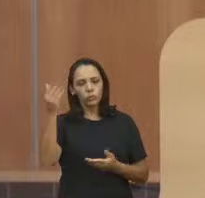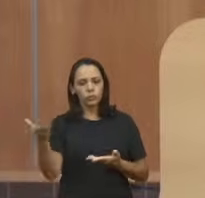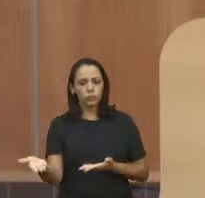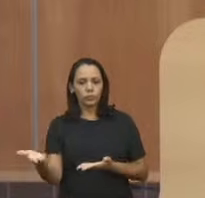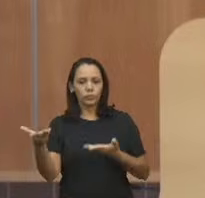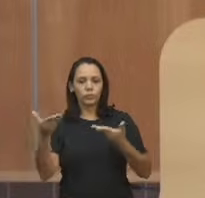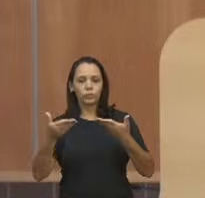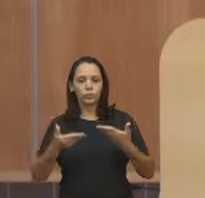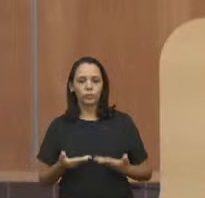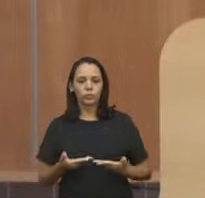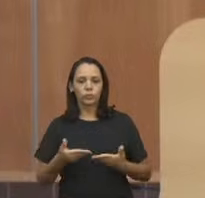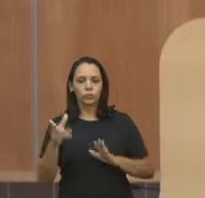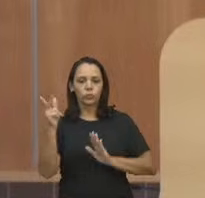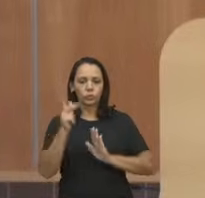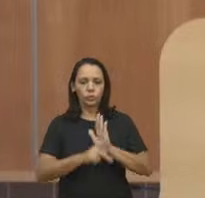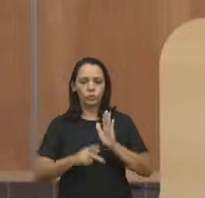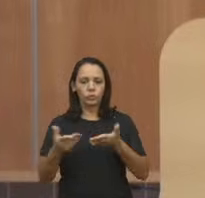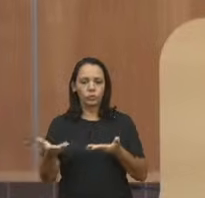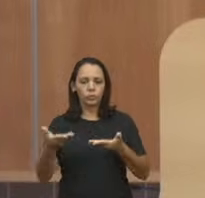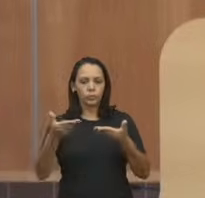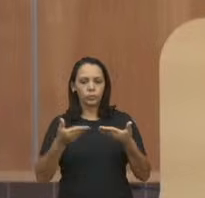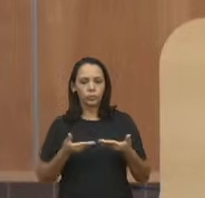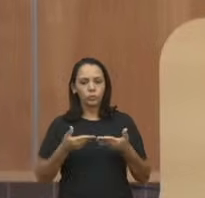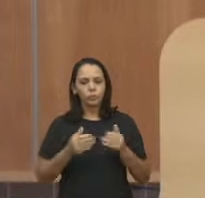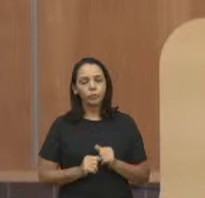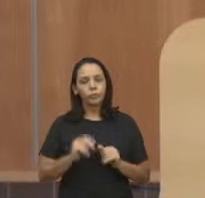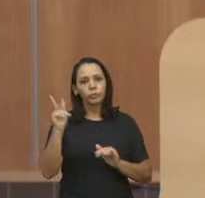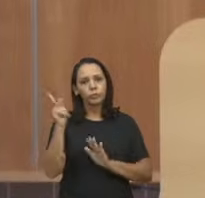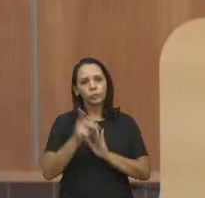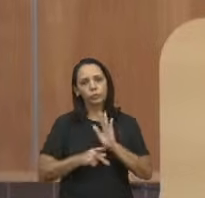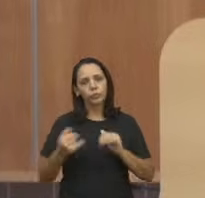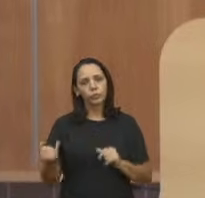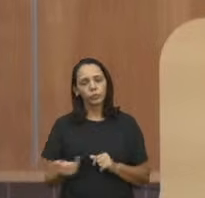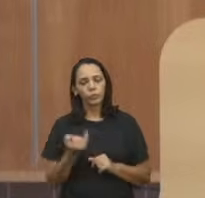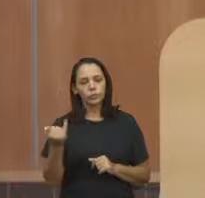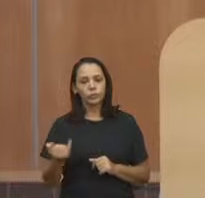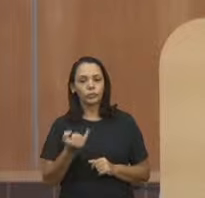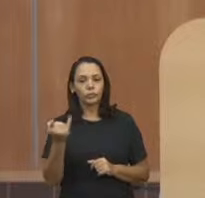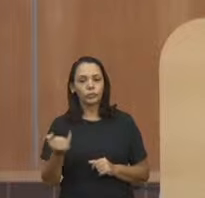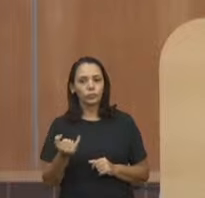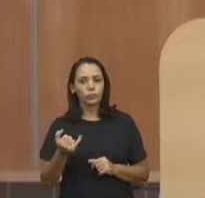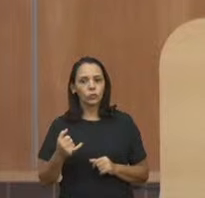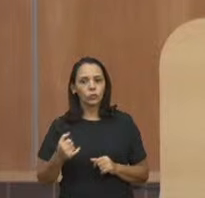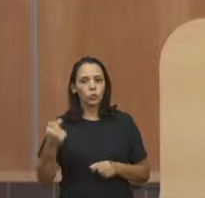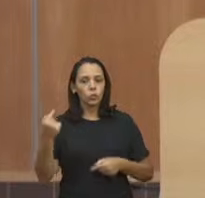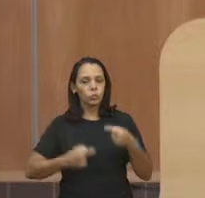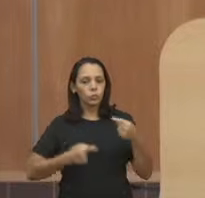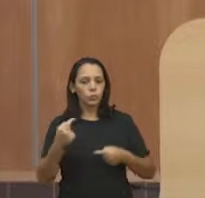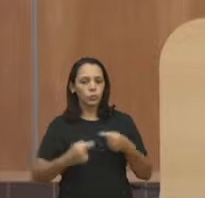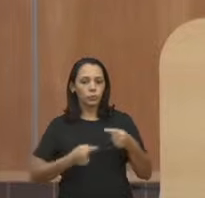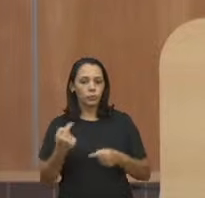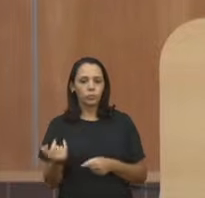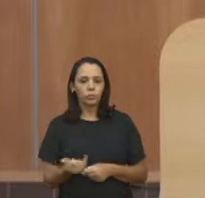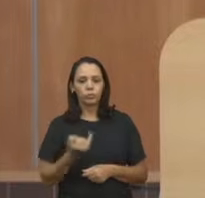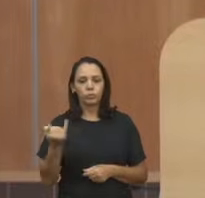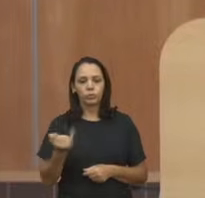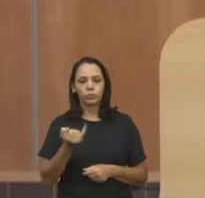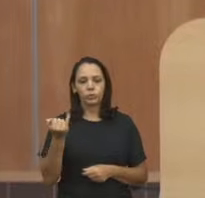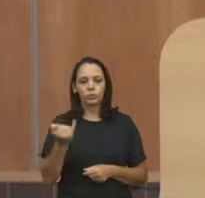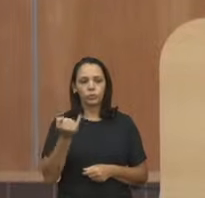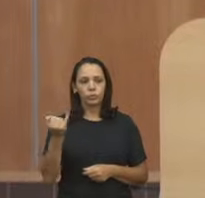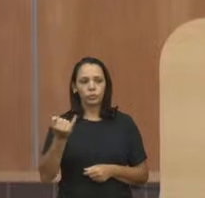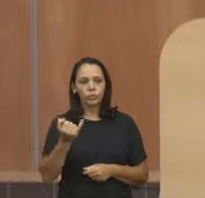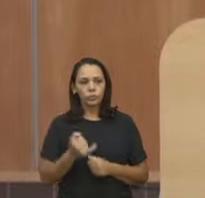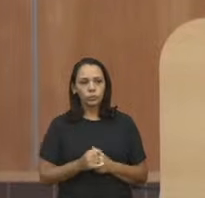essa casa. Projeto importantíssimo, eu acho que qualquer debate político ele é importante.